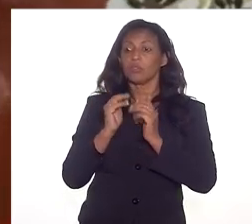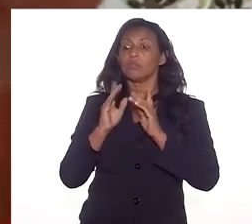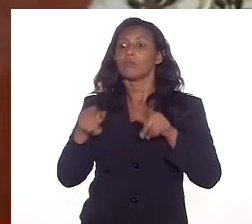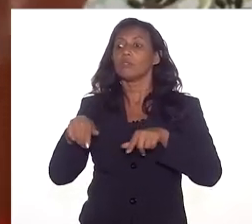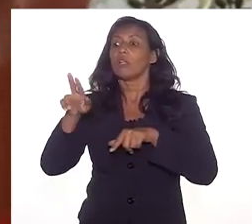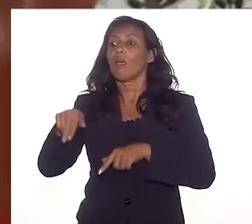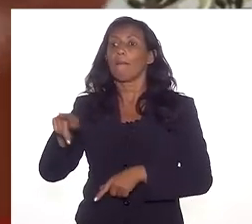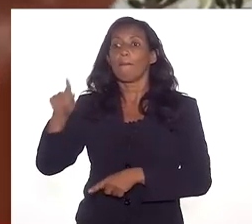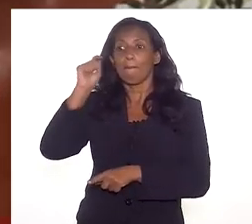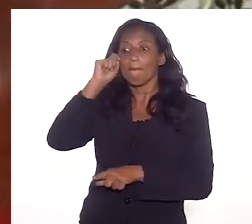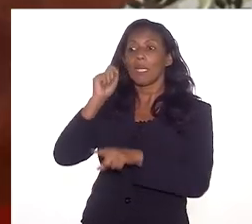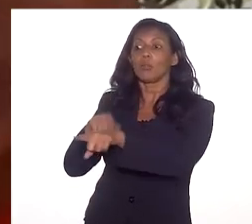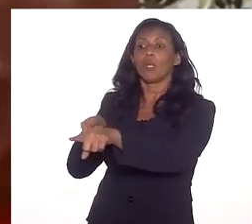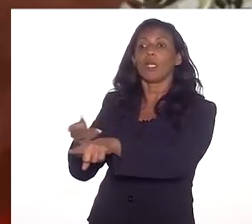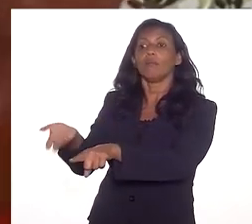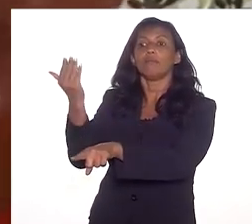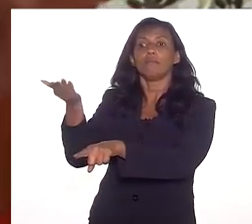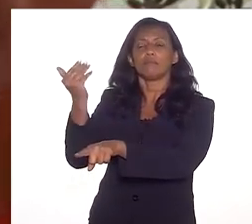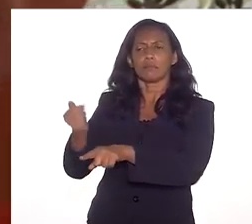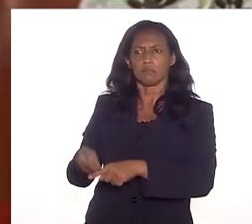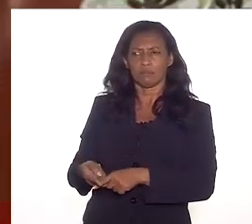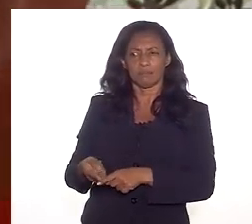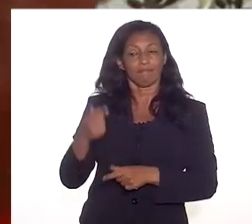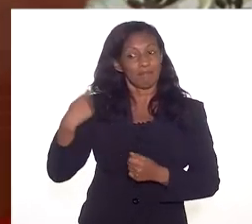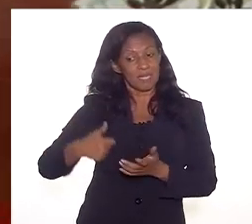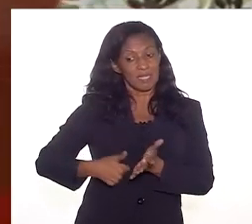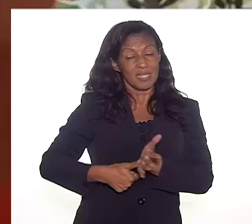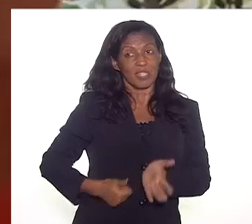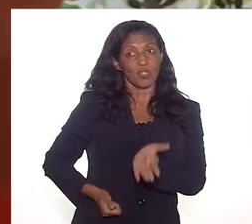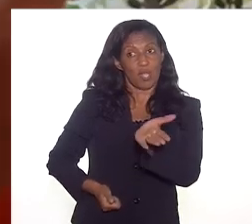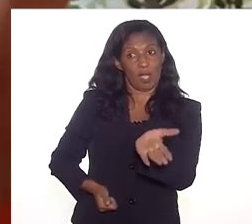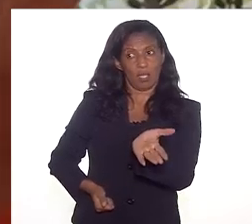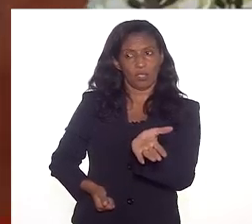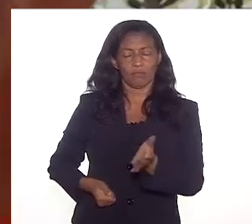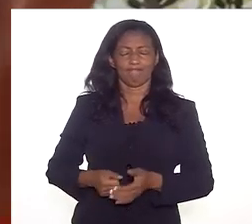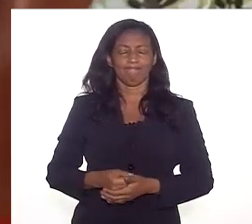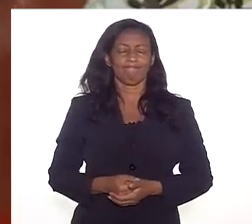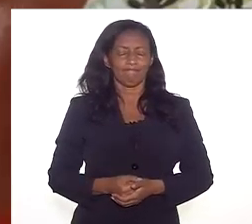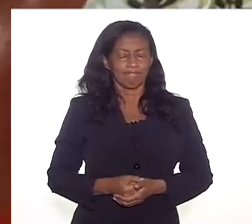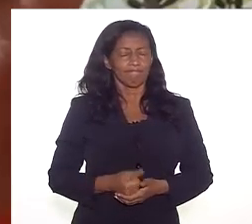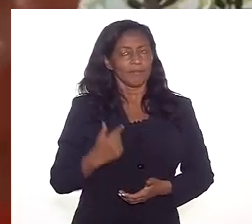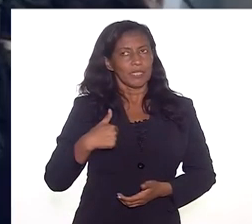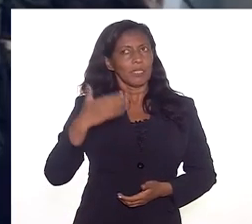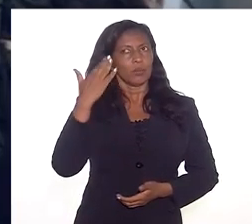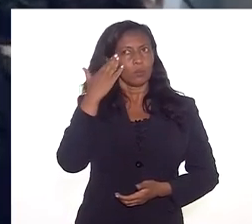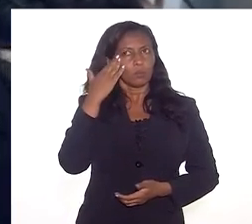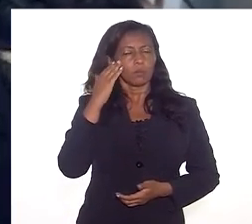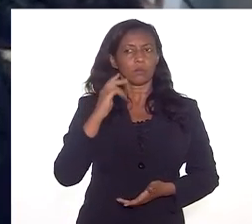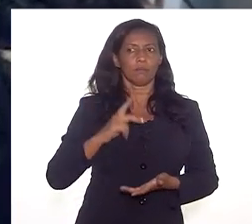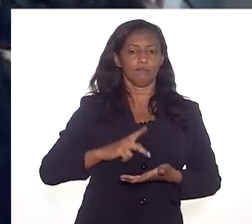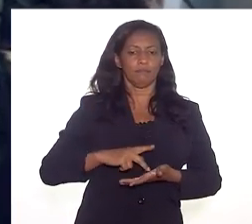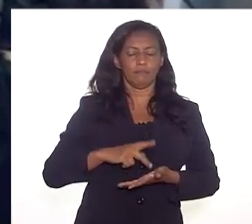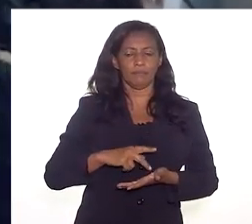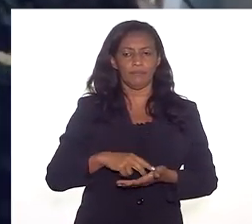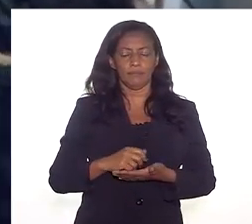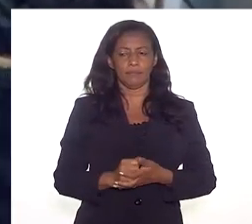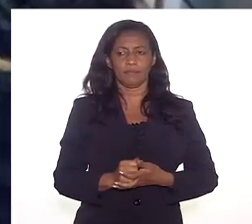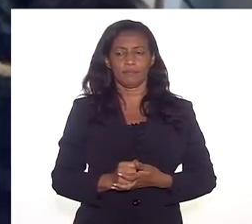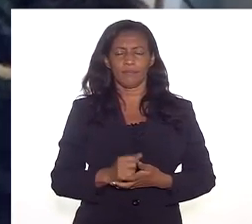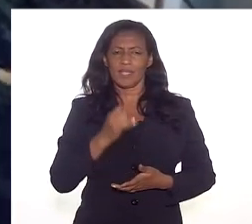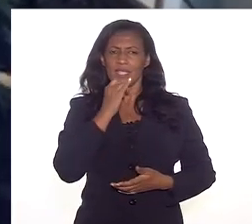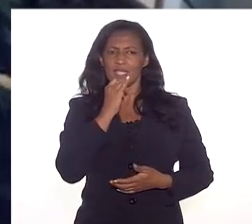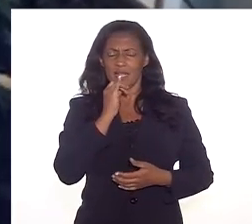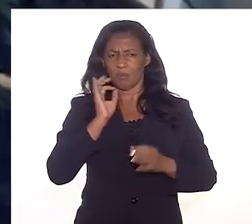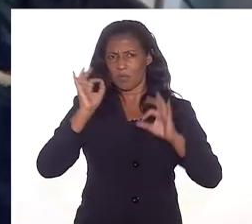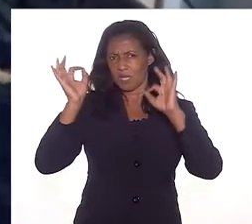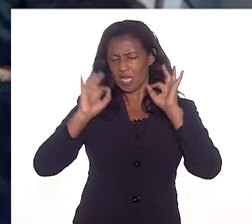você tem que estar documentado. Só esse detalhe já era um toque, entendeu? E aí a preocupação de que você estivesse